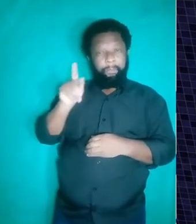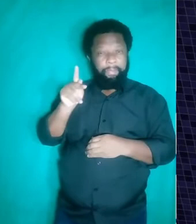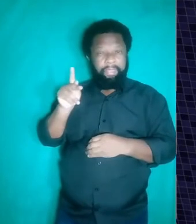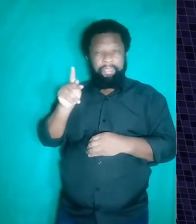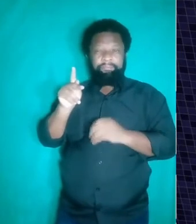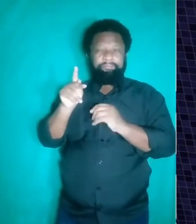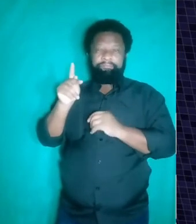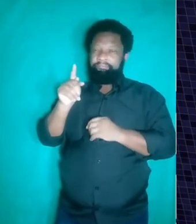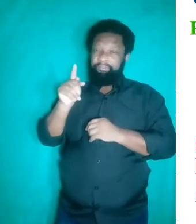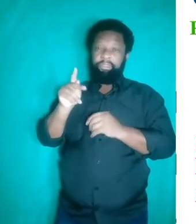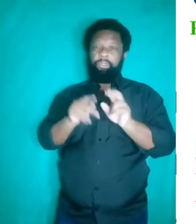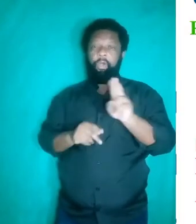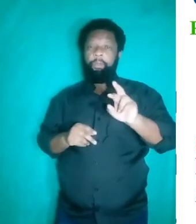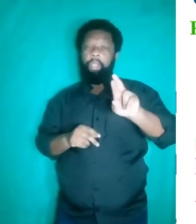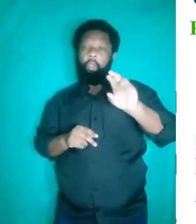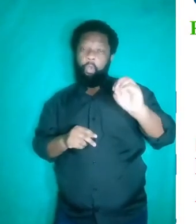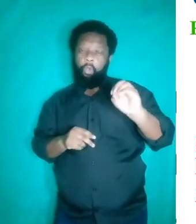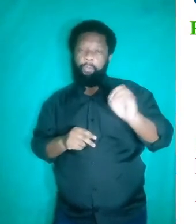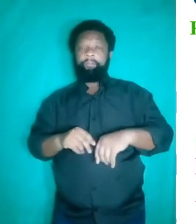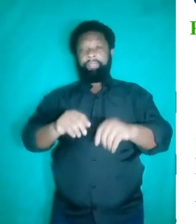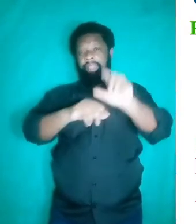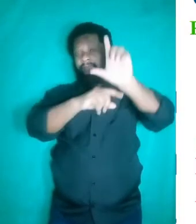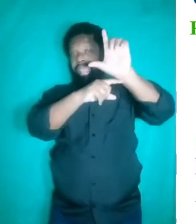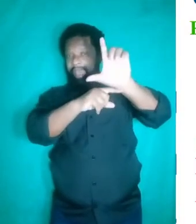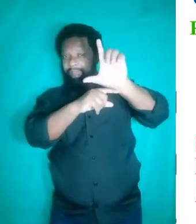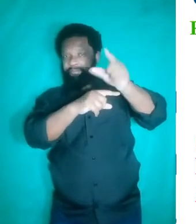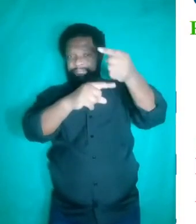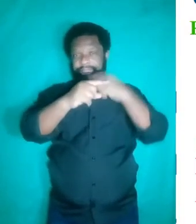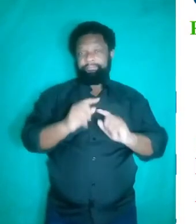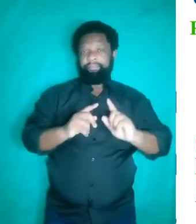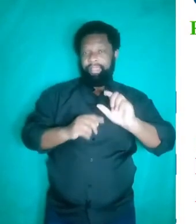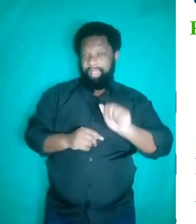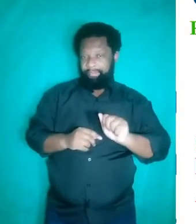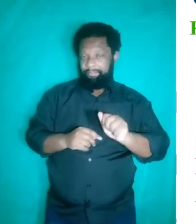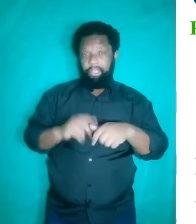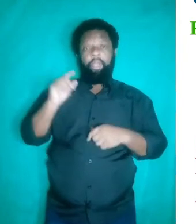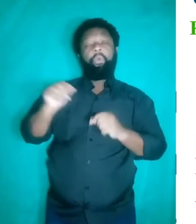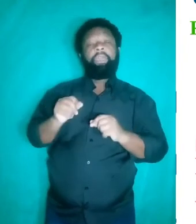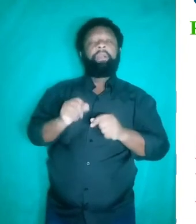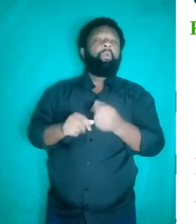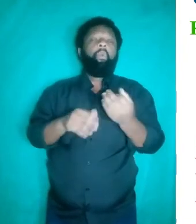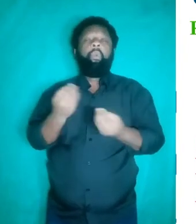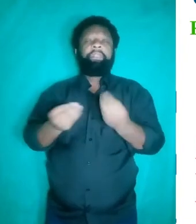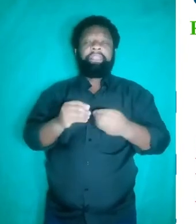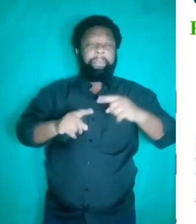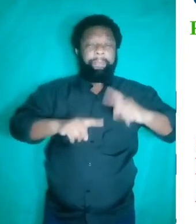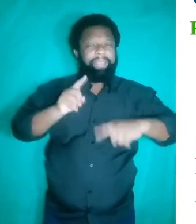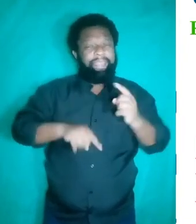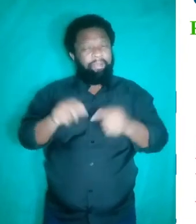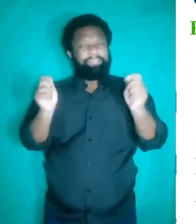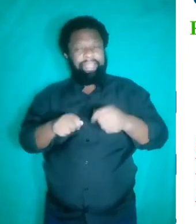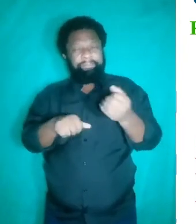letra grega, é um pezinho mais redondinho, L sobre A. Esse Rho, ele fala sobre a resistividade do material,